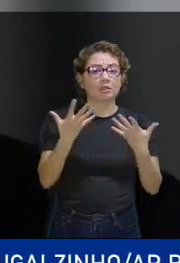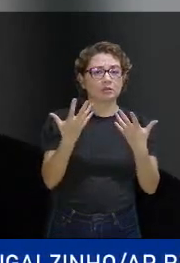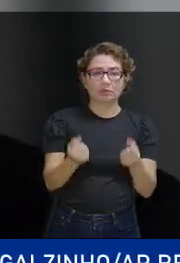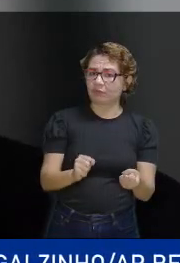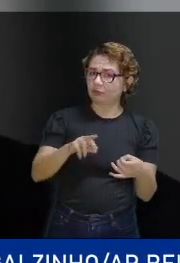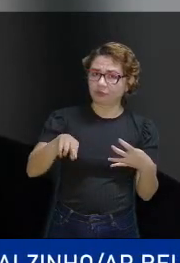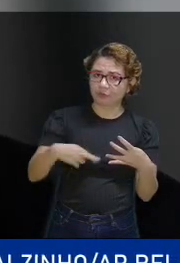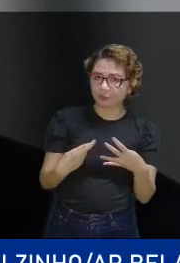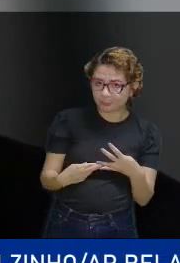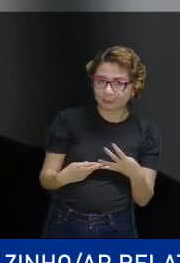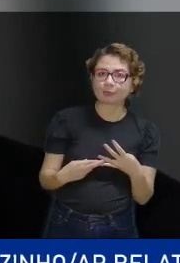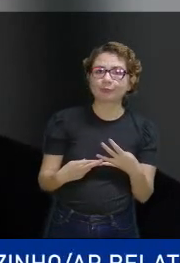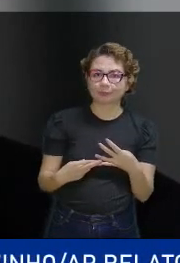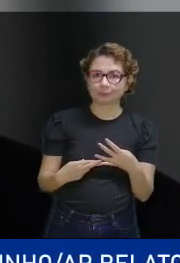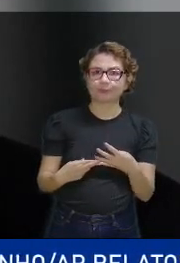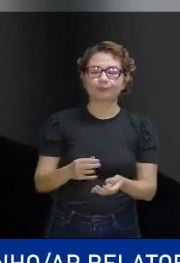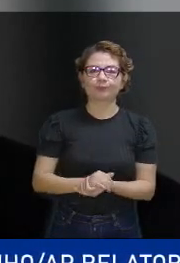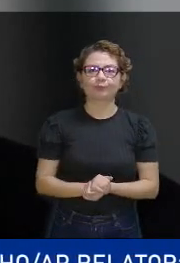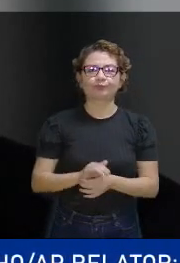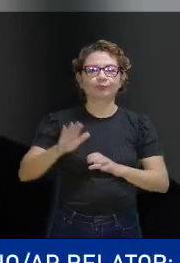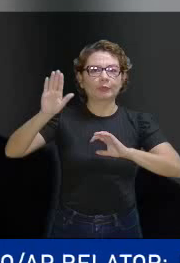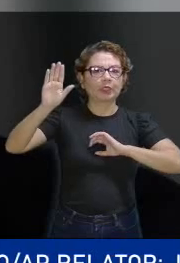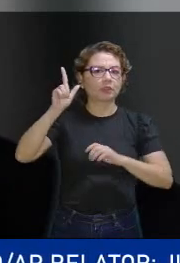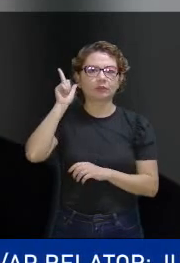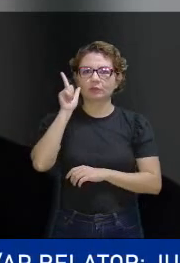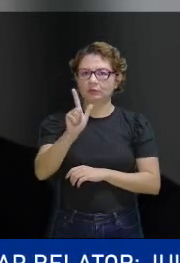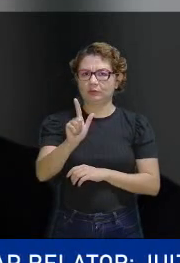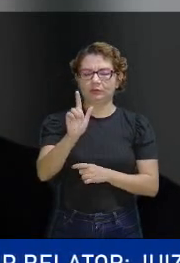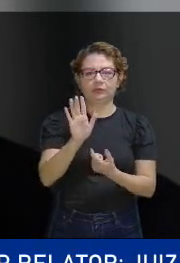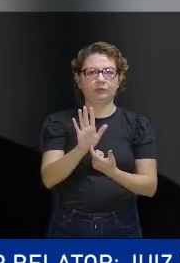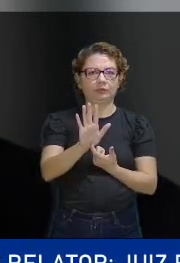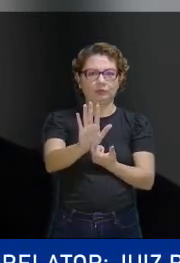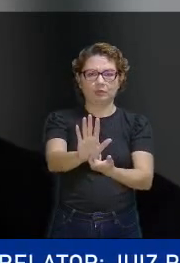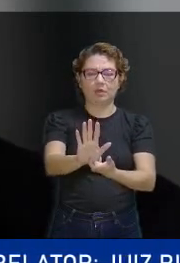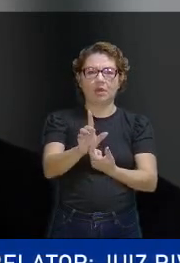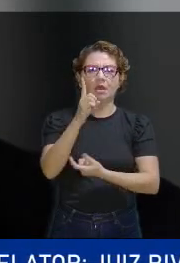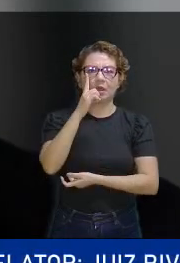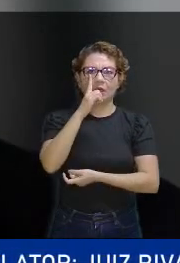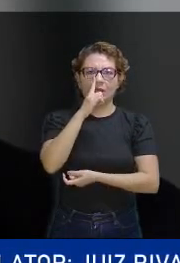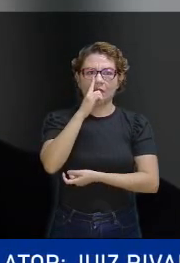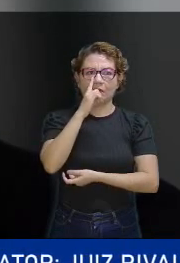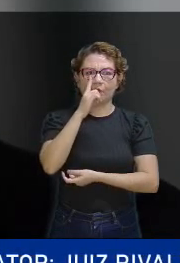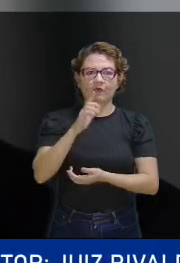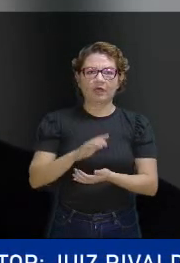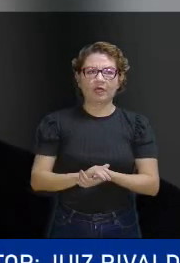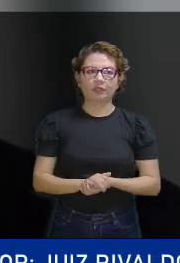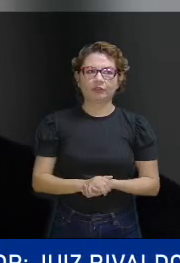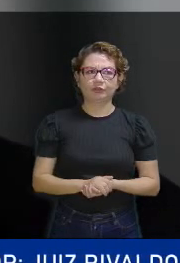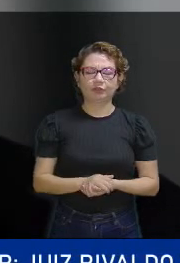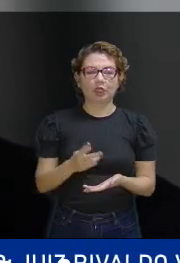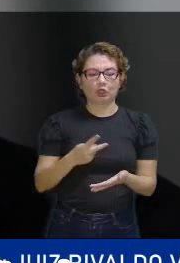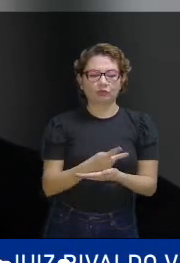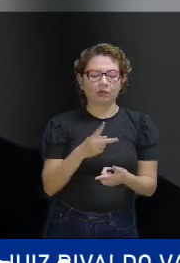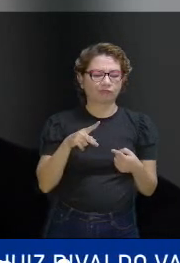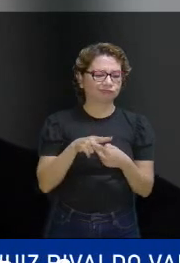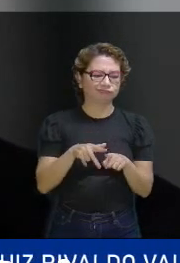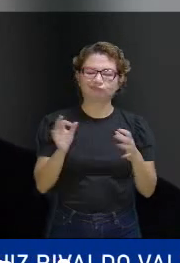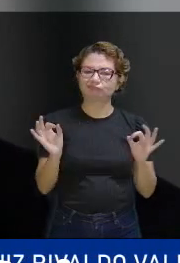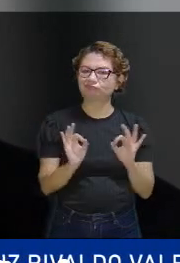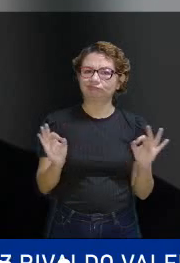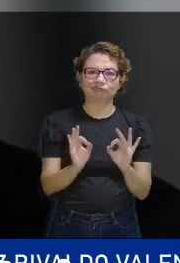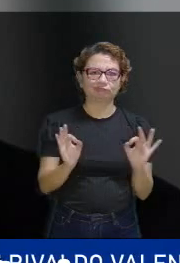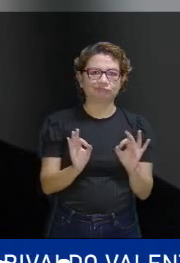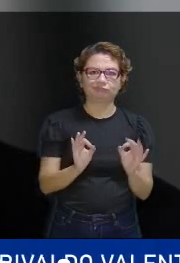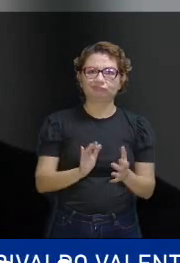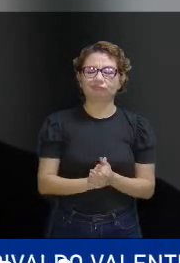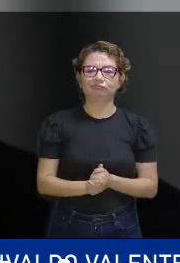recurso, sustentando que a candidata não conseguiu eleger as irregularidades apuradas. Estava a se